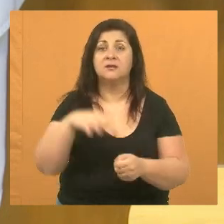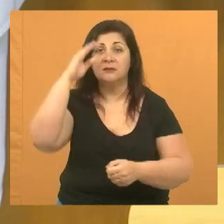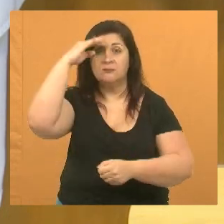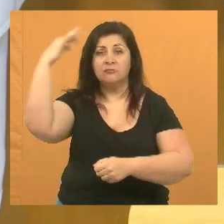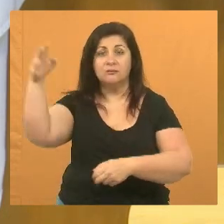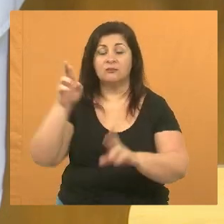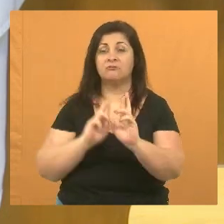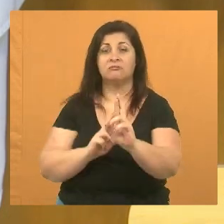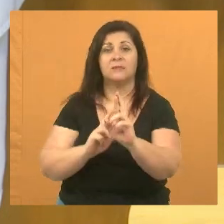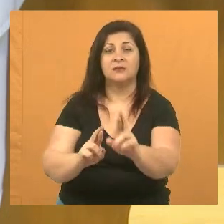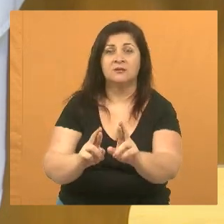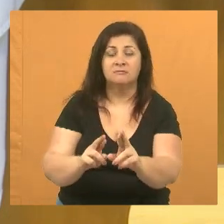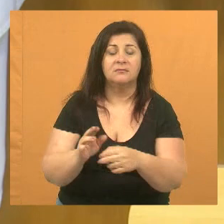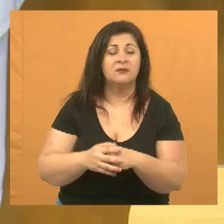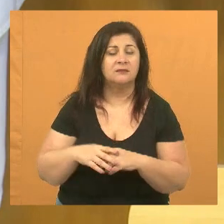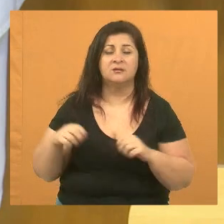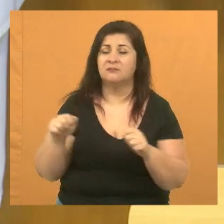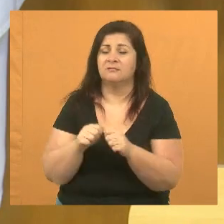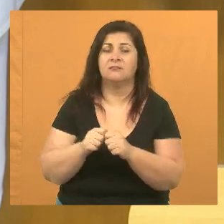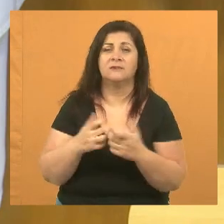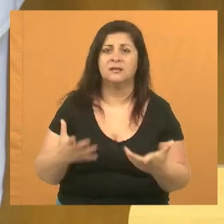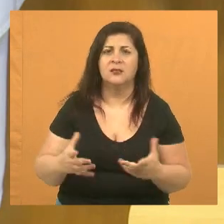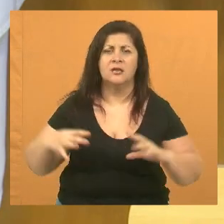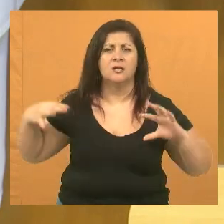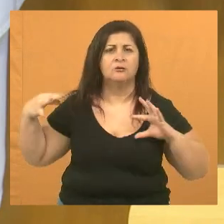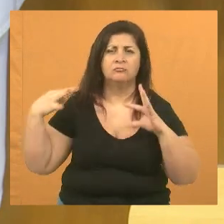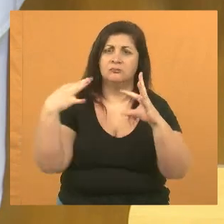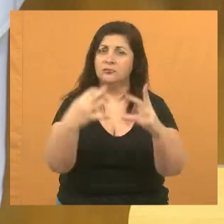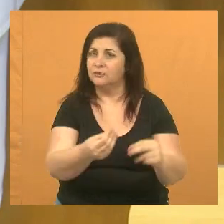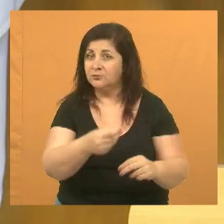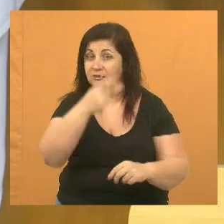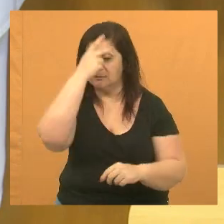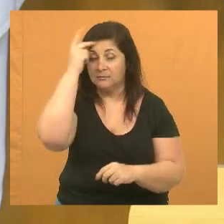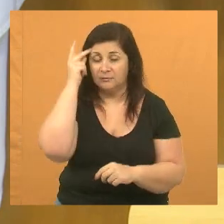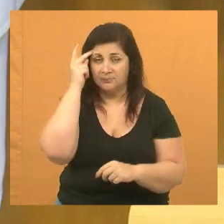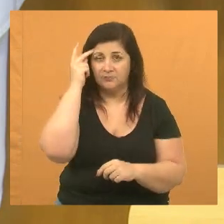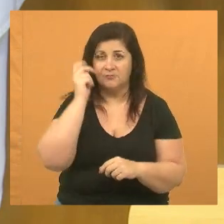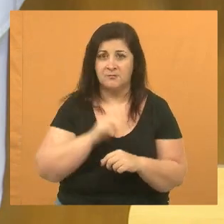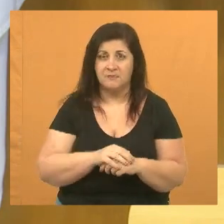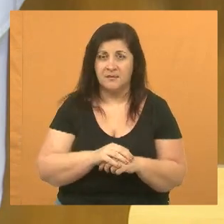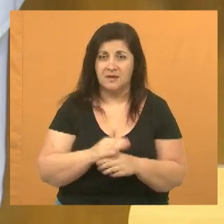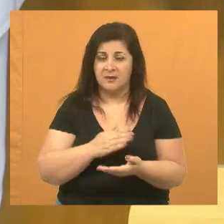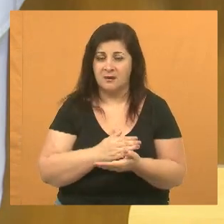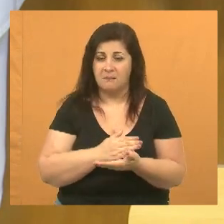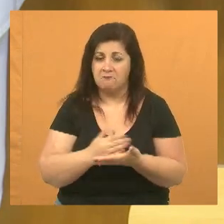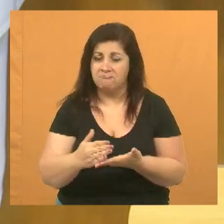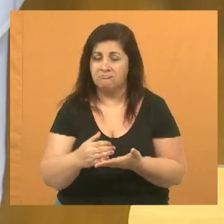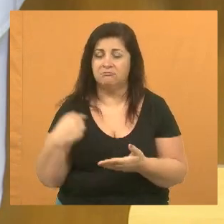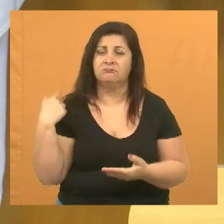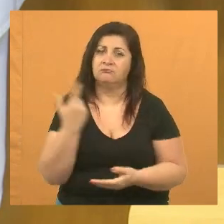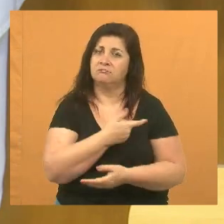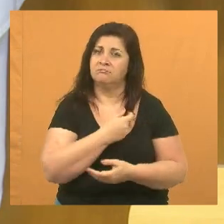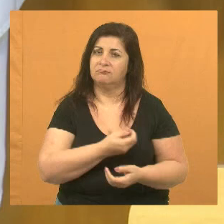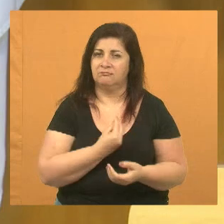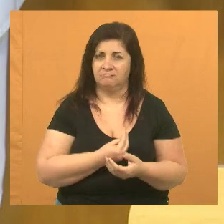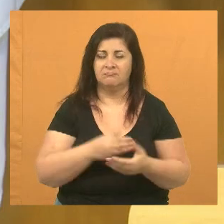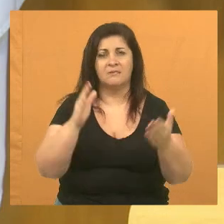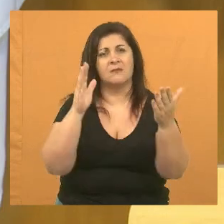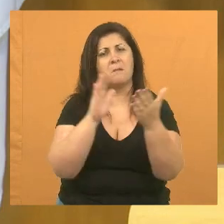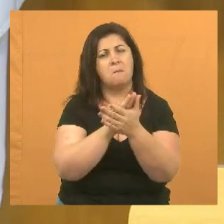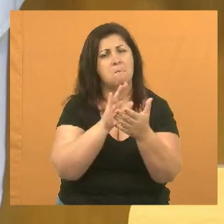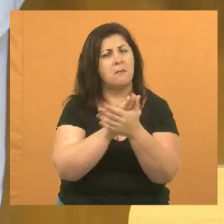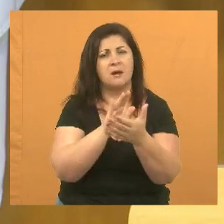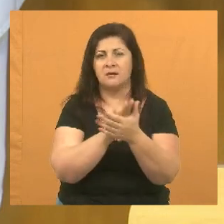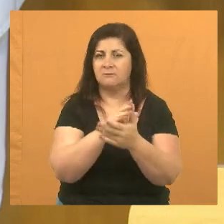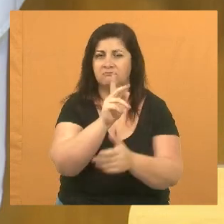as esperanças e as realizações de todos aqueles que passam pelas nossas mãos. Parabéns,